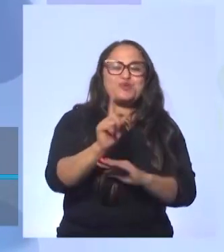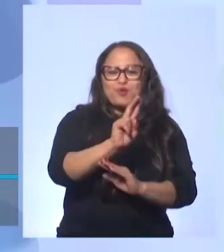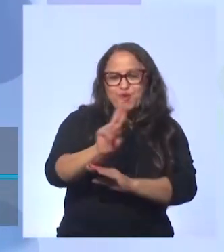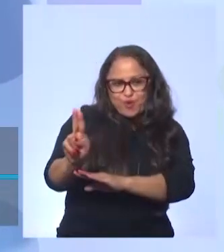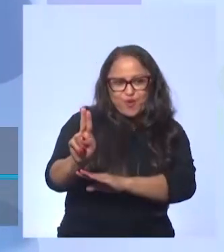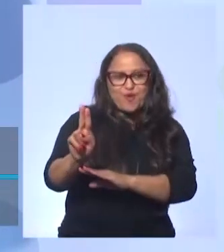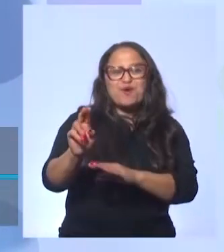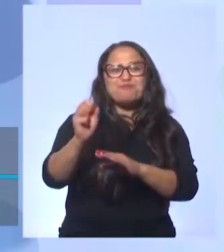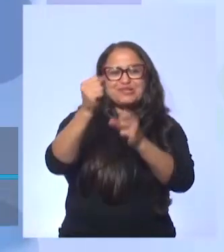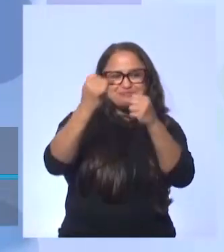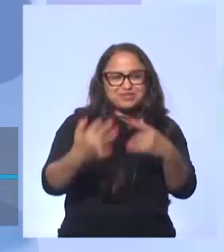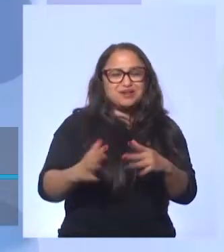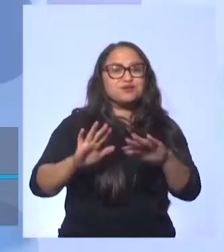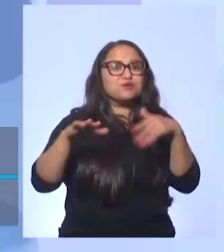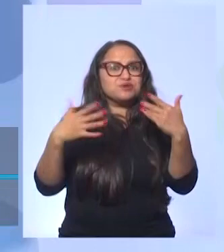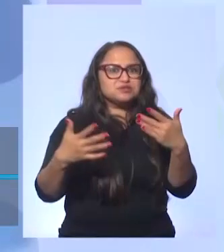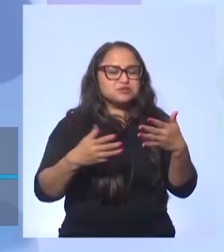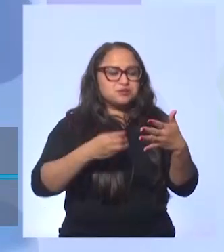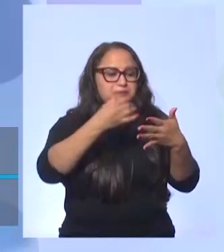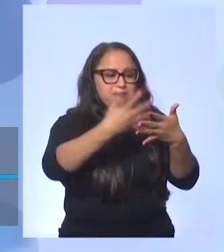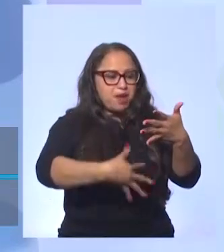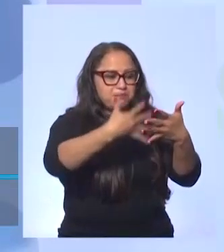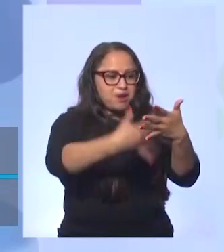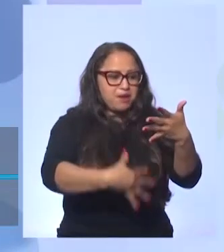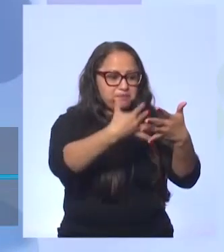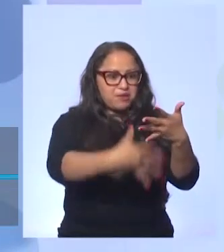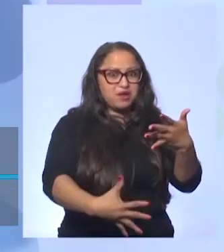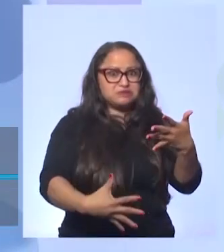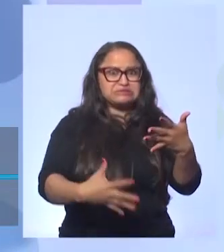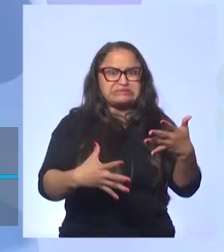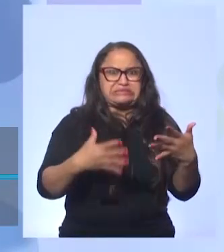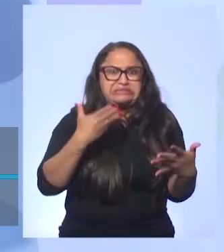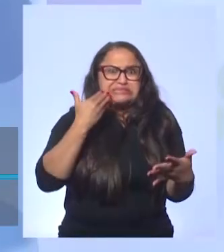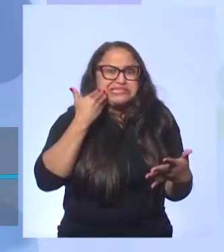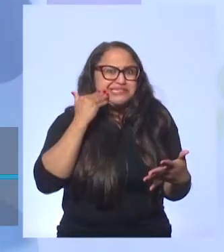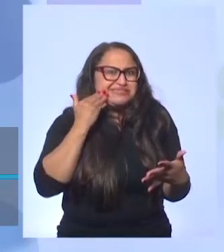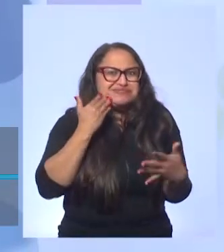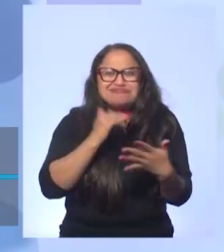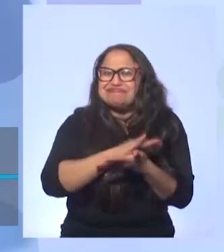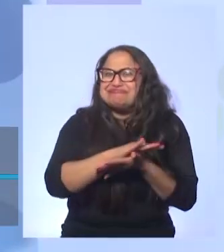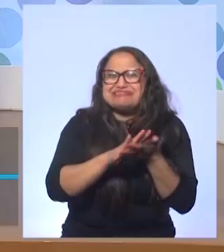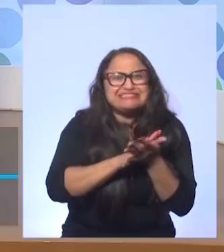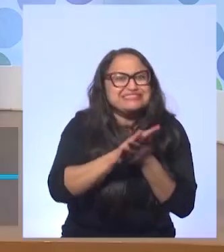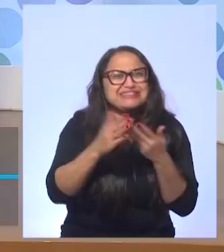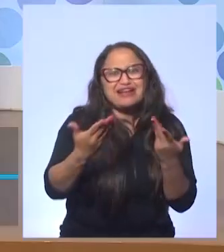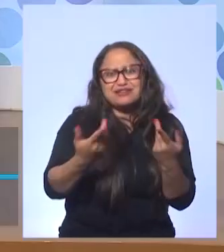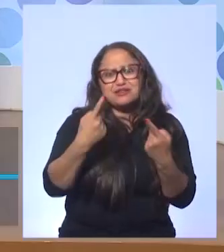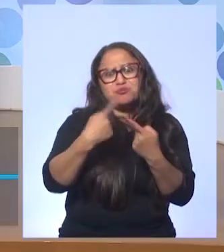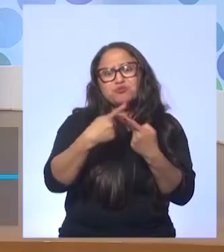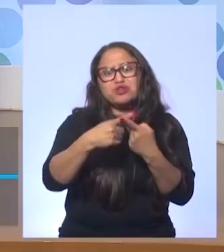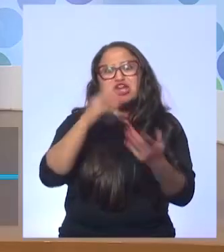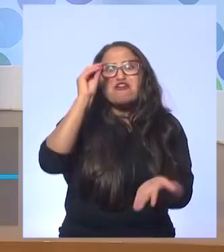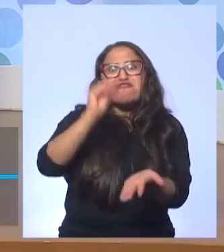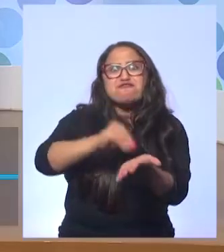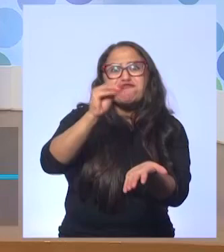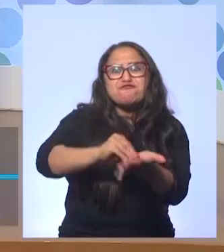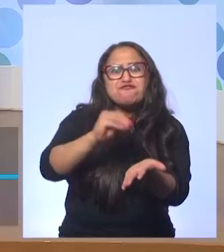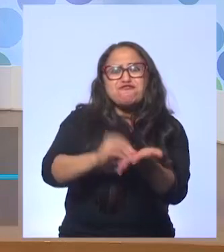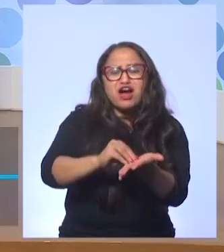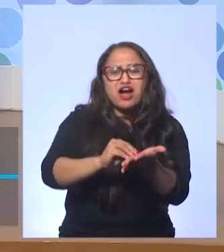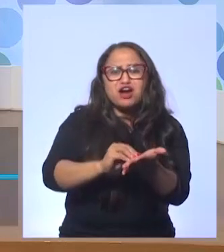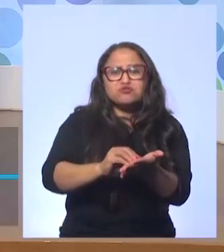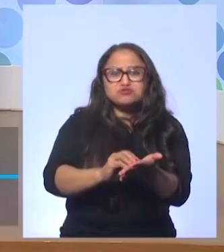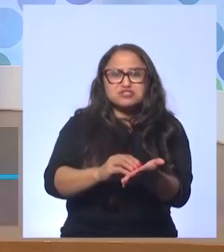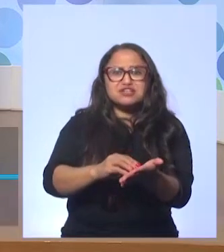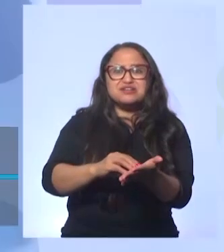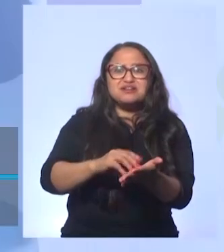a gente conversa, às vezes muita coisa fica mal entendida ali, confusão por causa justamente por falta do recurso do tom de voz.